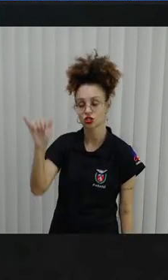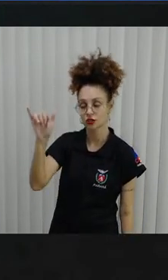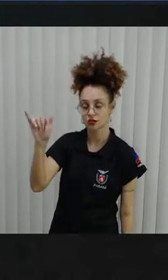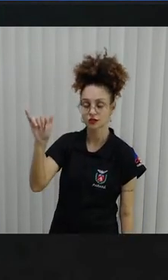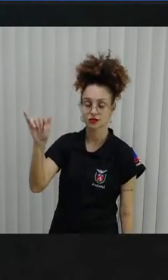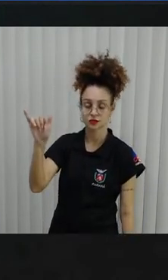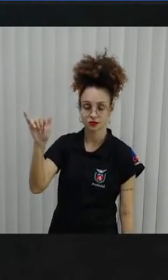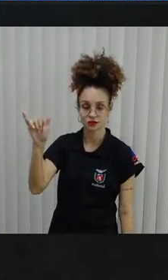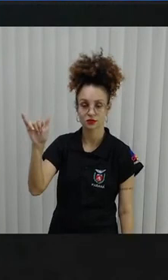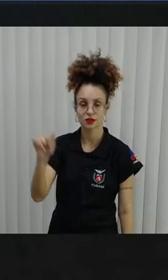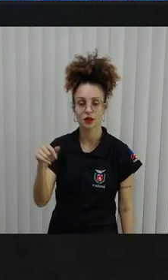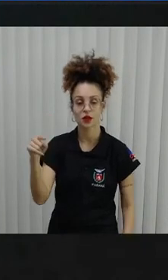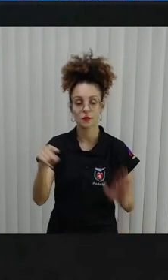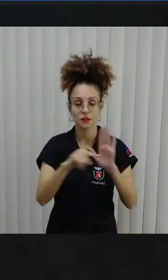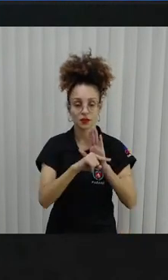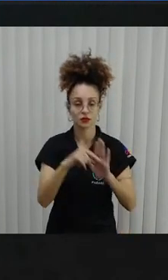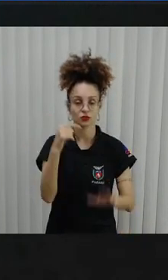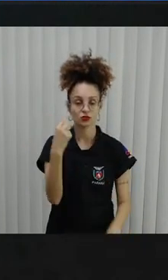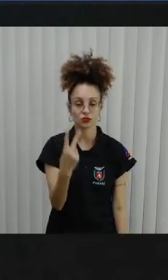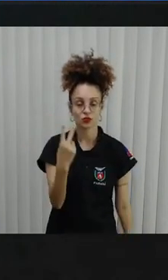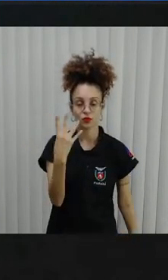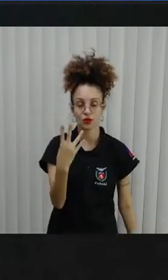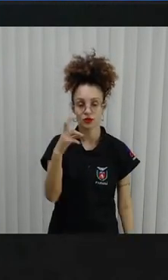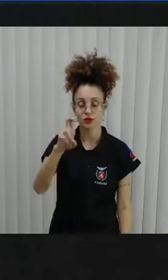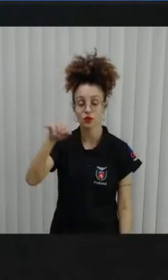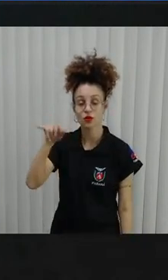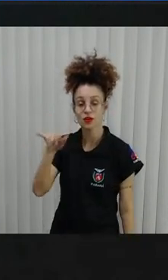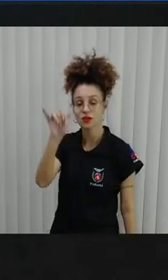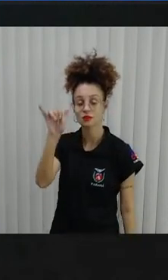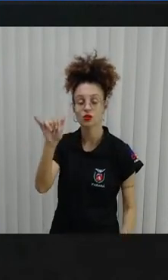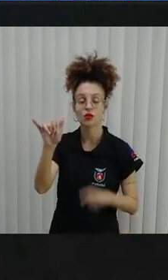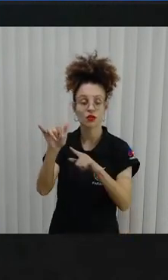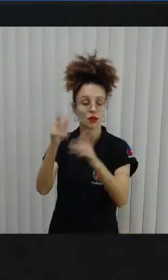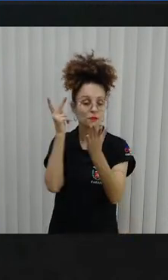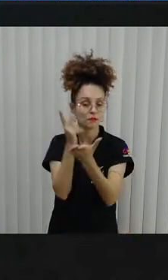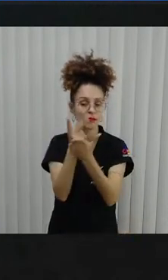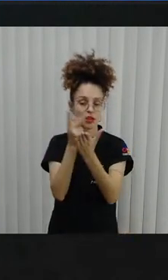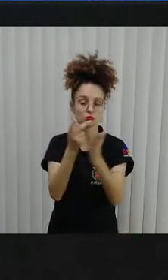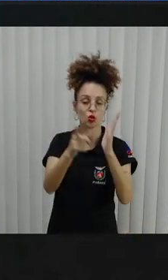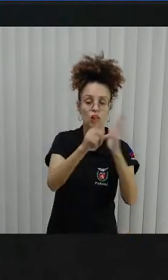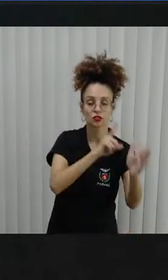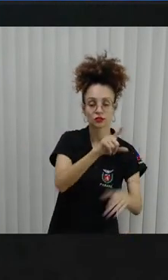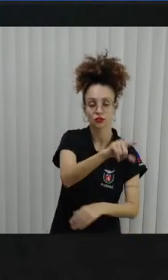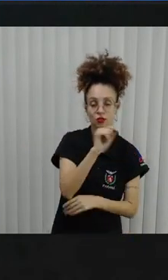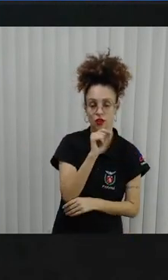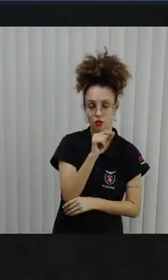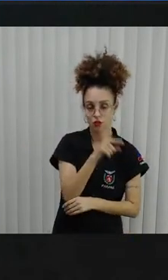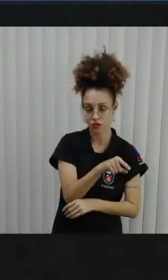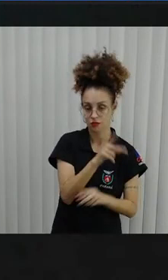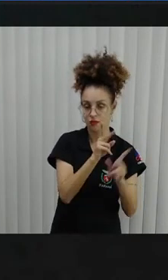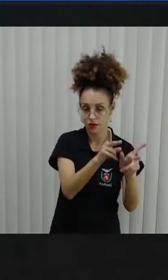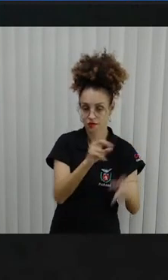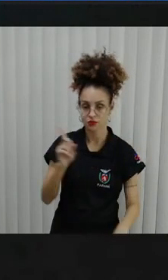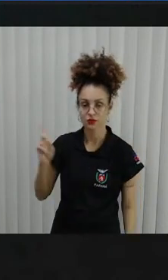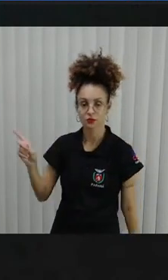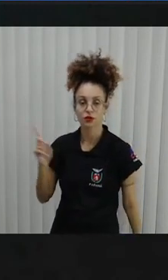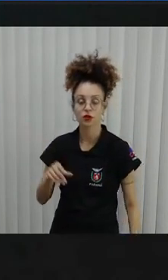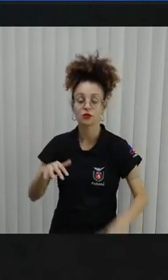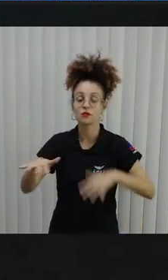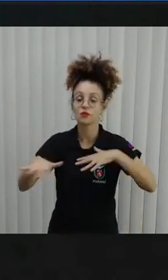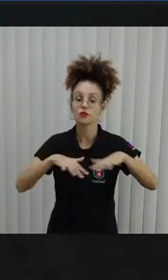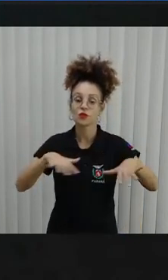mesmo, menos 245, e o Y, quero que ele mantenha o mesmo Y que ele escolheu aqui. Então, aqui em movimento mesmo, posso falar,